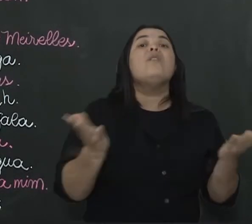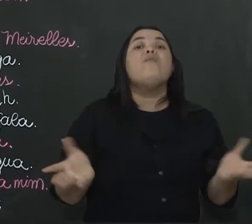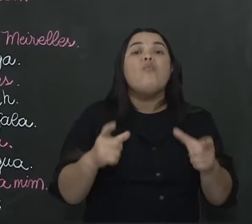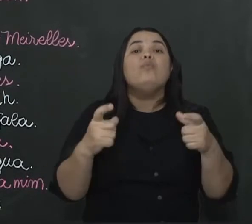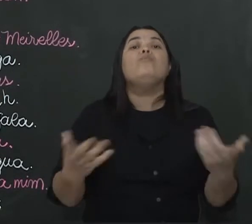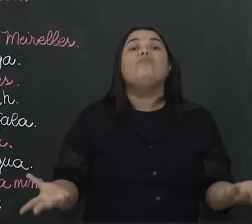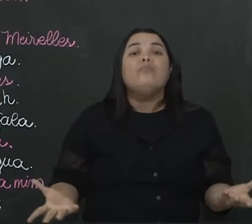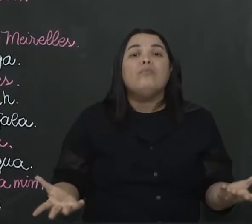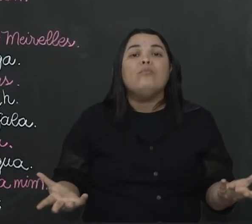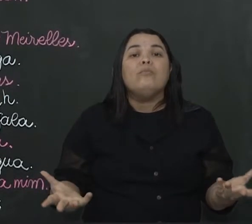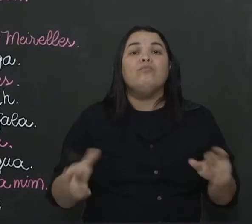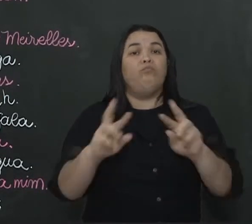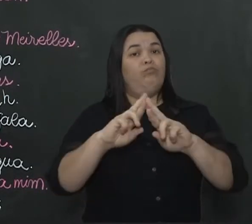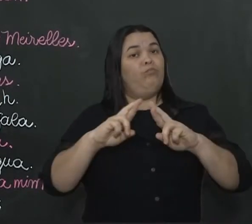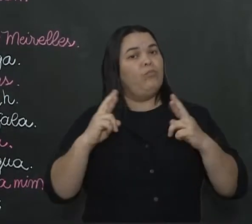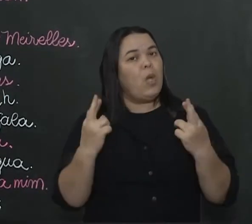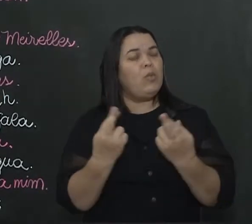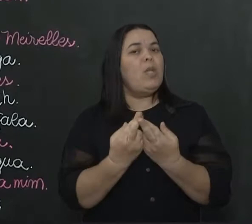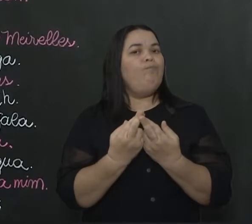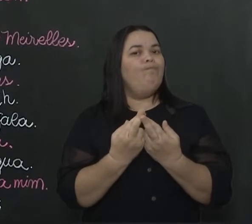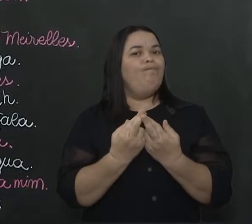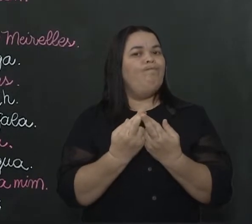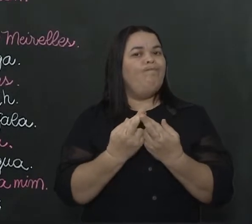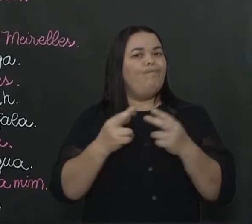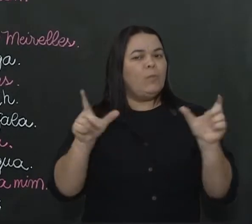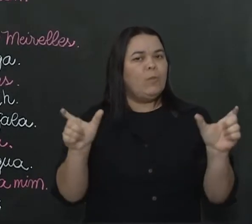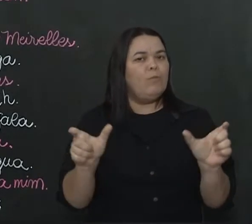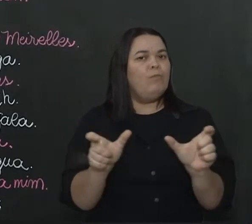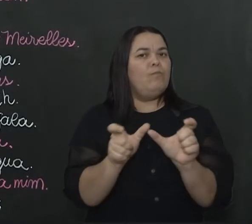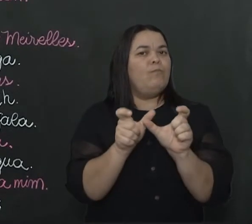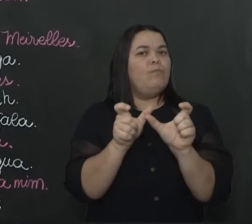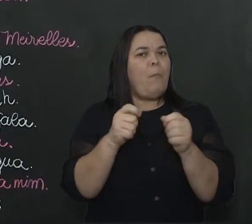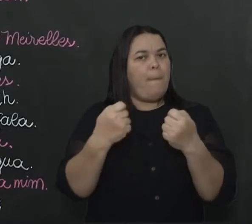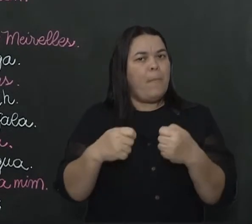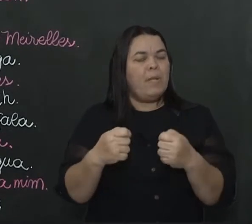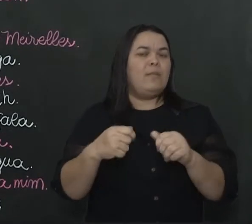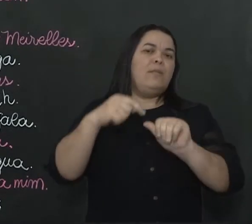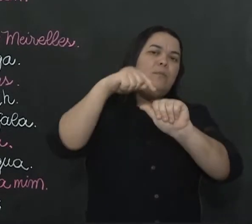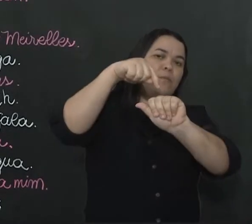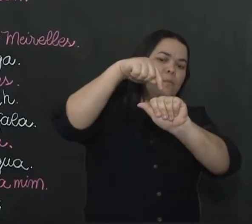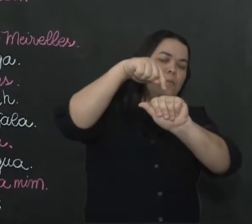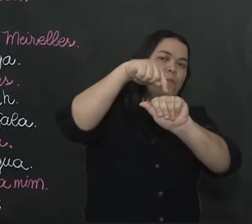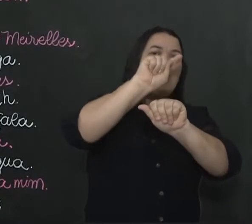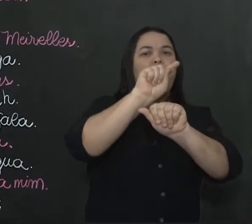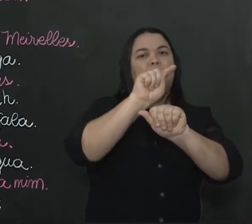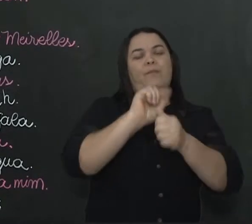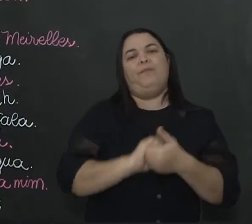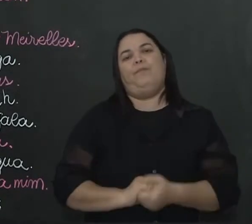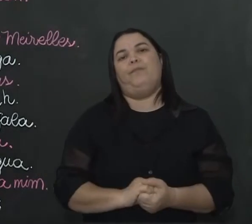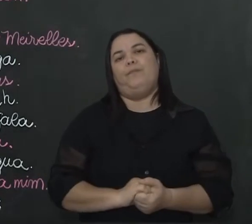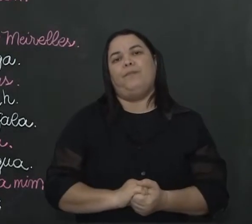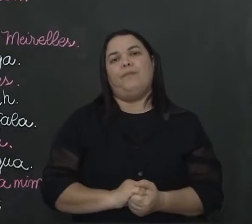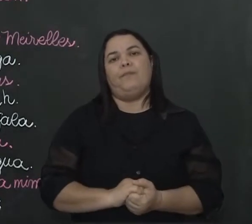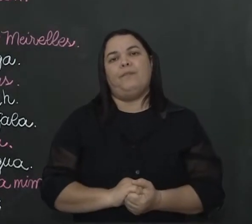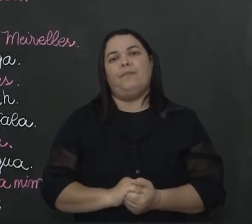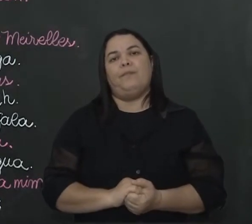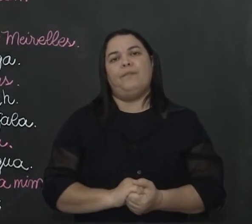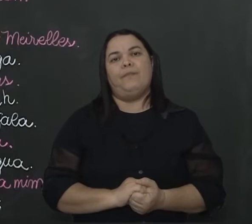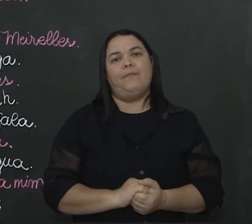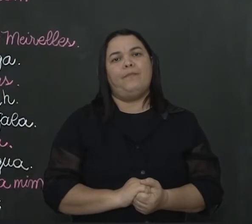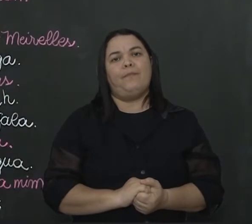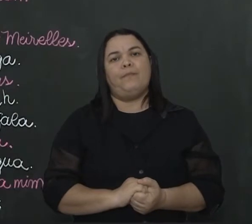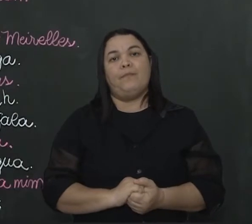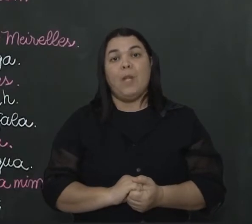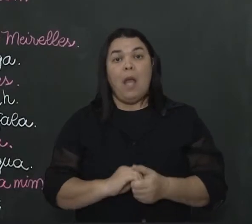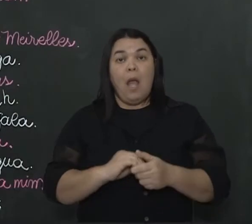reunião. Há um encontro desses dois. Então, nesse caso, eu preciso do acento grave. Se você